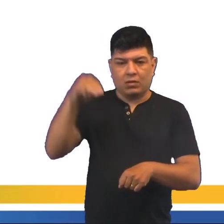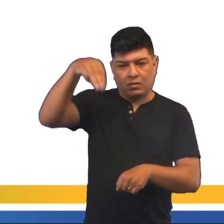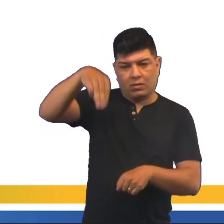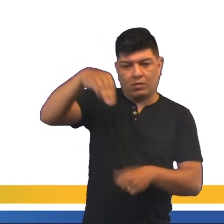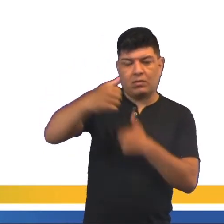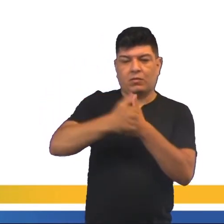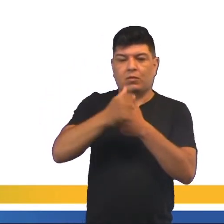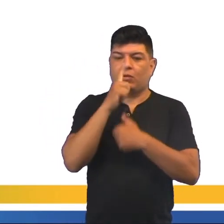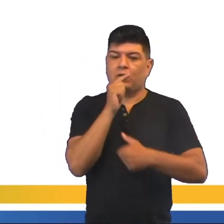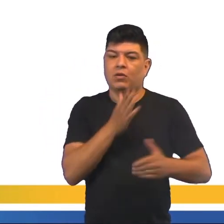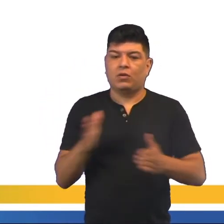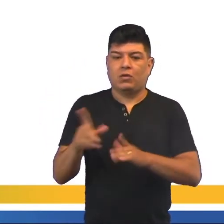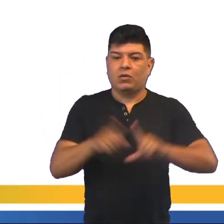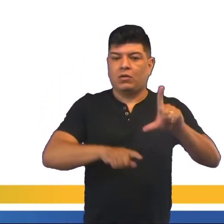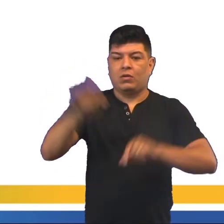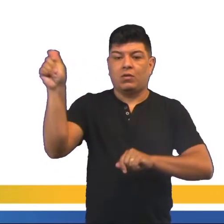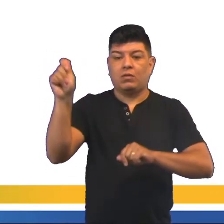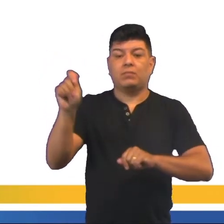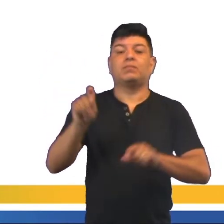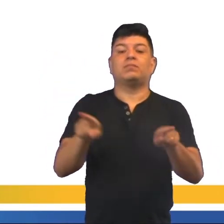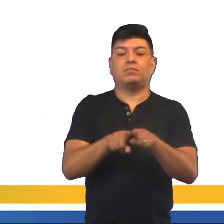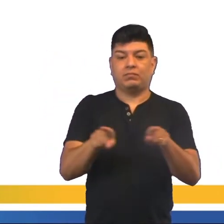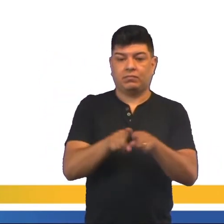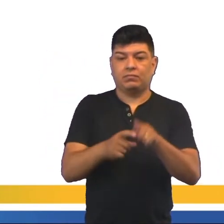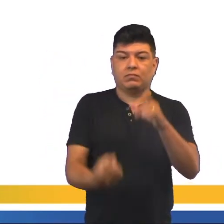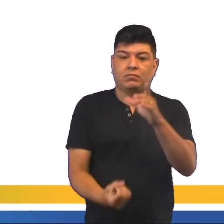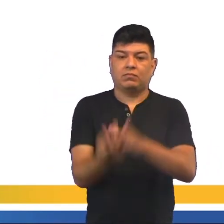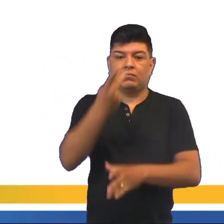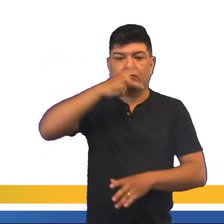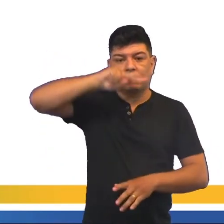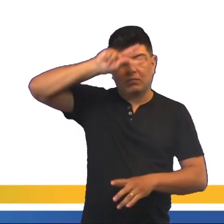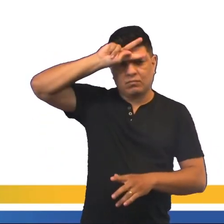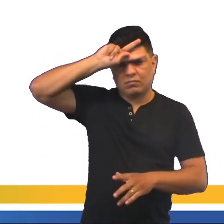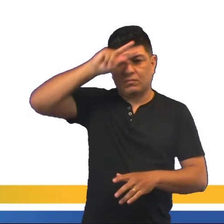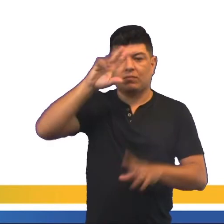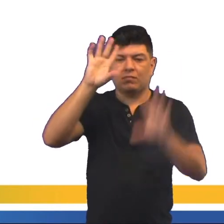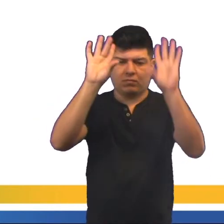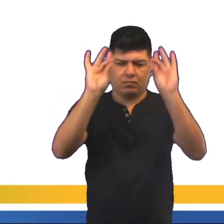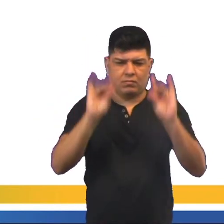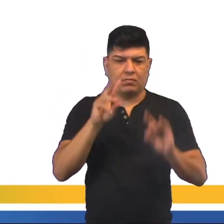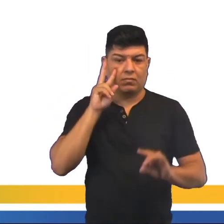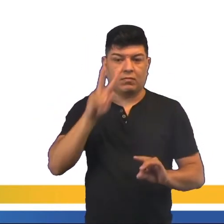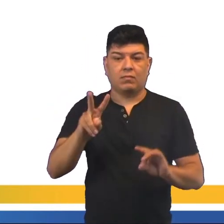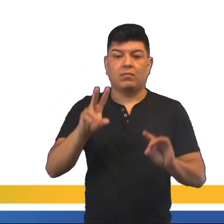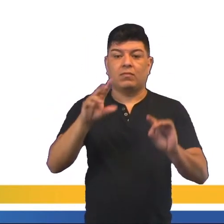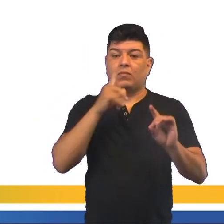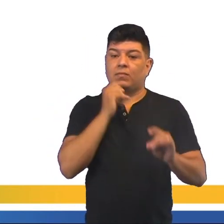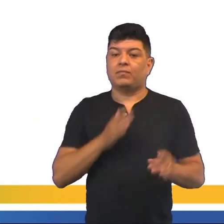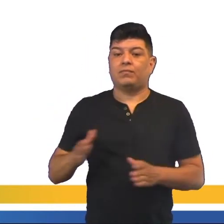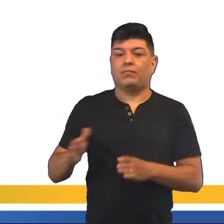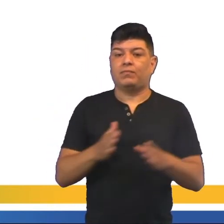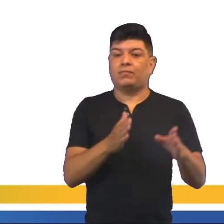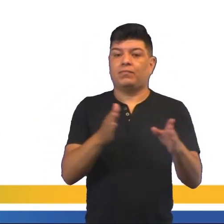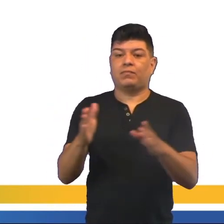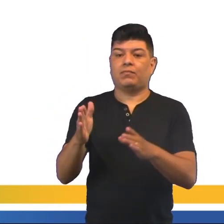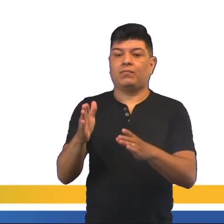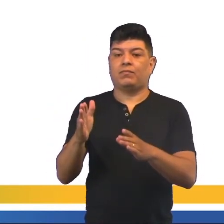altitude, próxima à nascente do rio Acre. Acre que também nasce no Peru. Olha esse detalhe aqui, ó. O rio Acre é considerado um